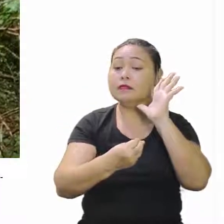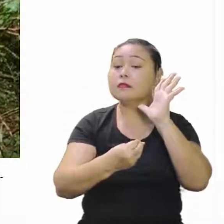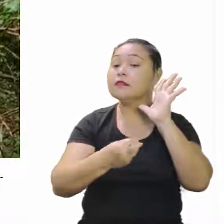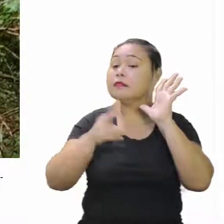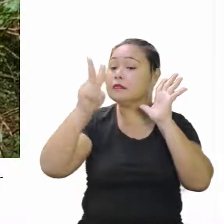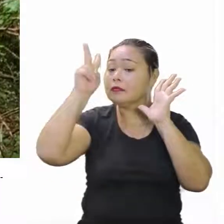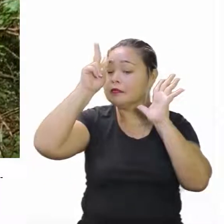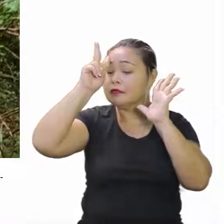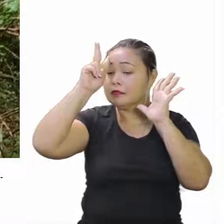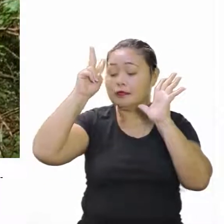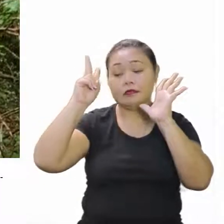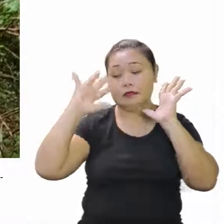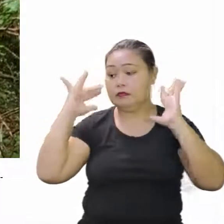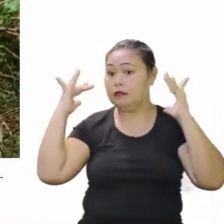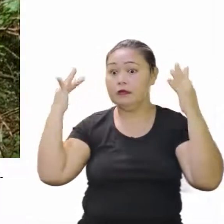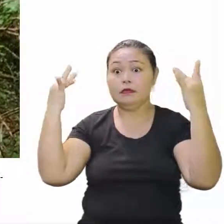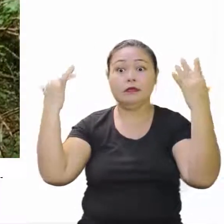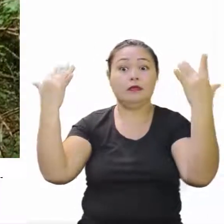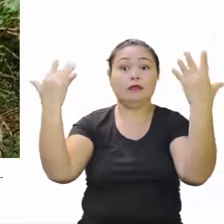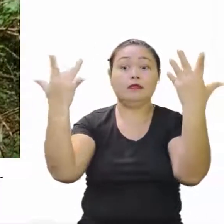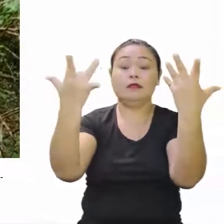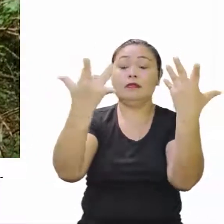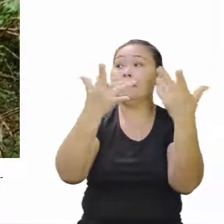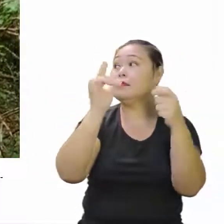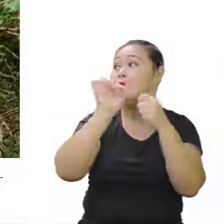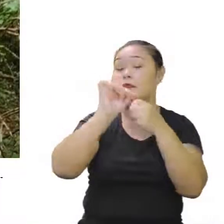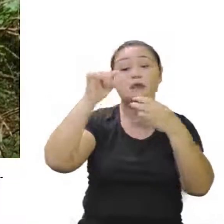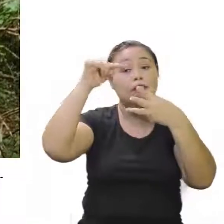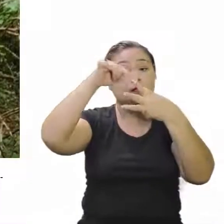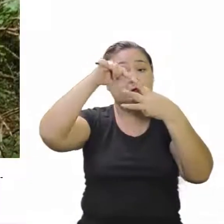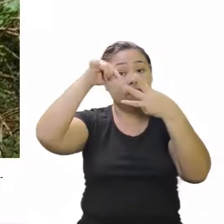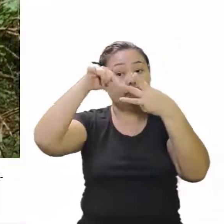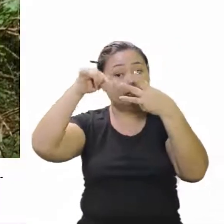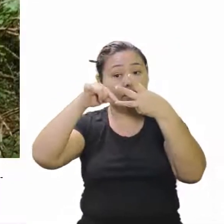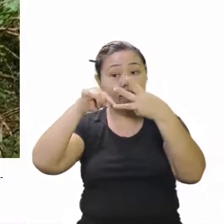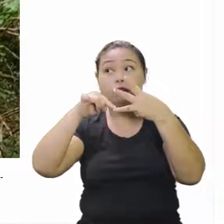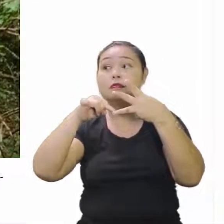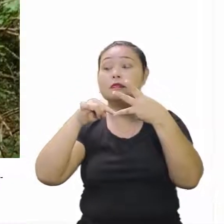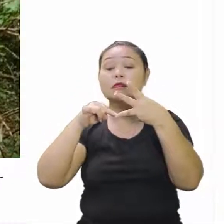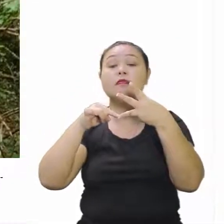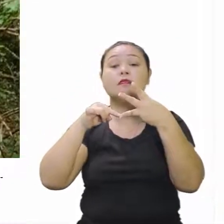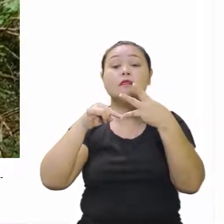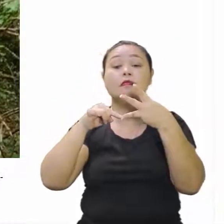Lembrar de que a floresta amazônica é dividida em três patamares.